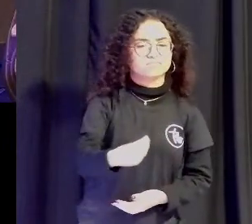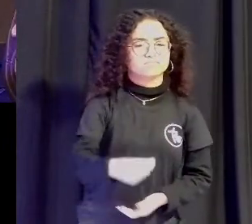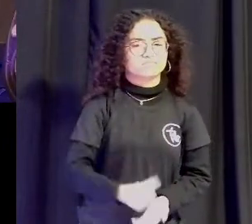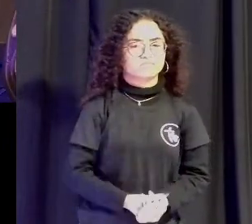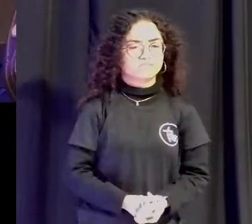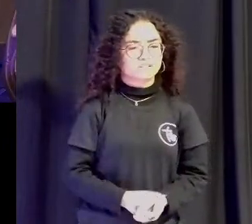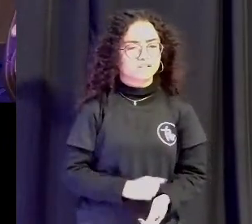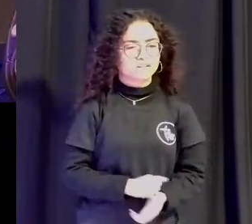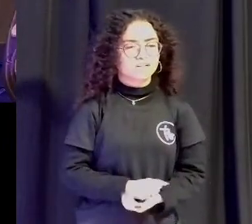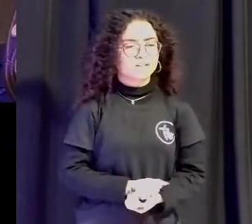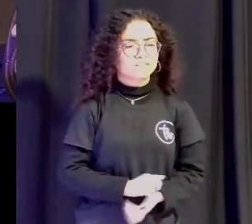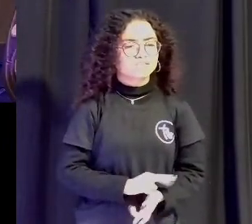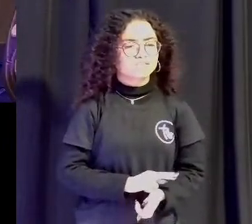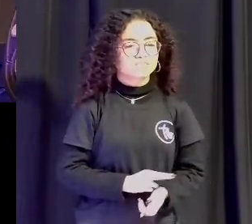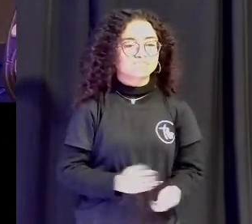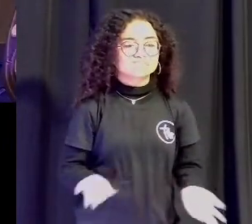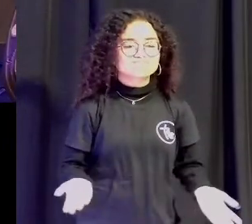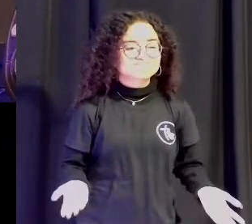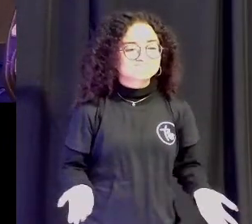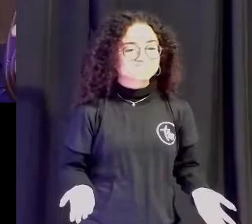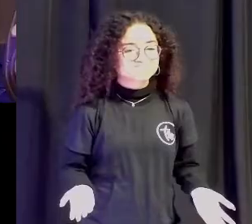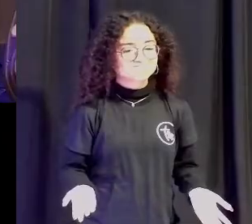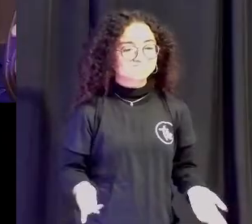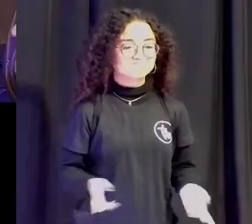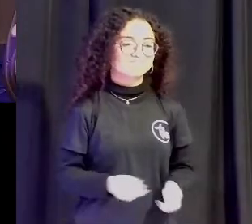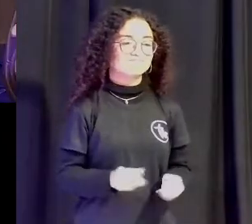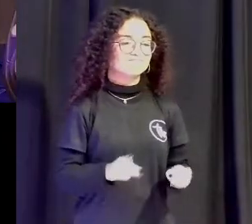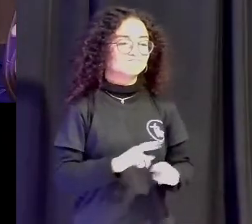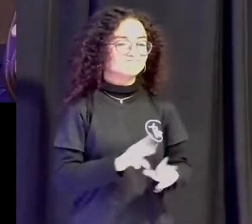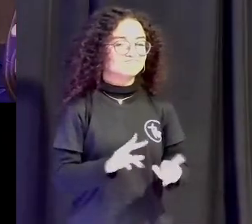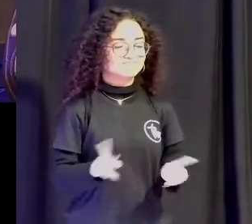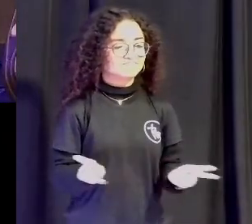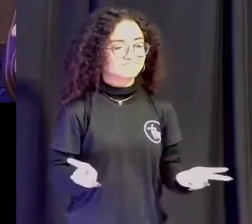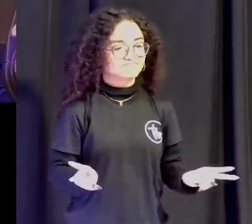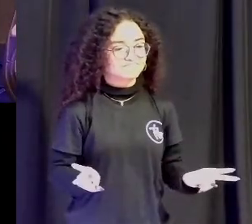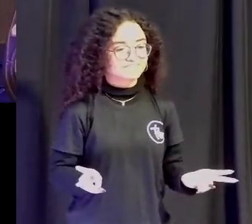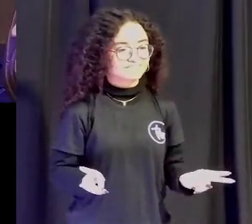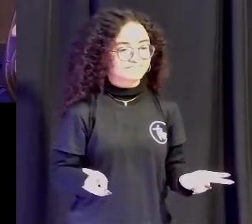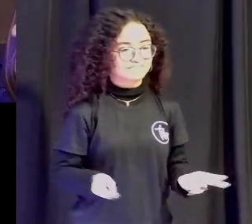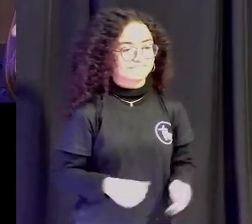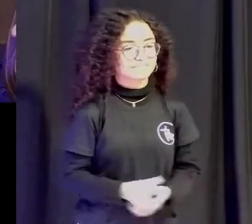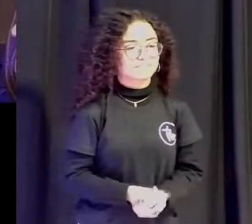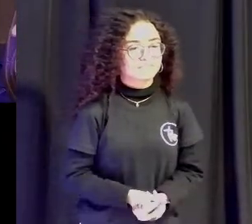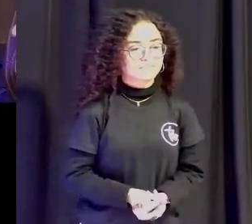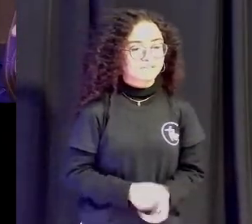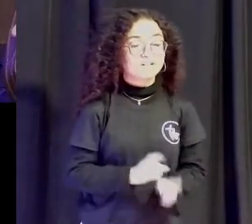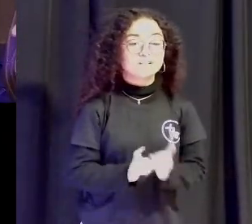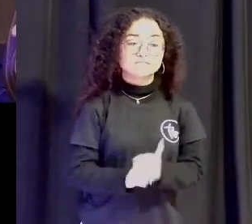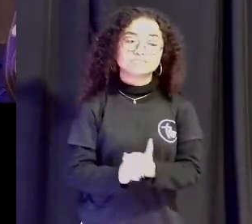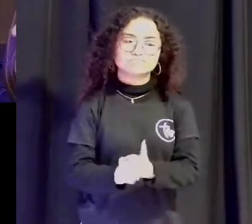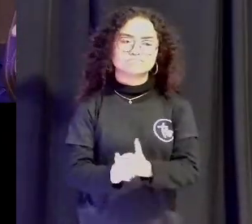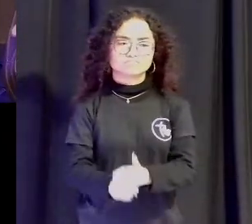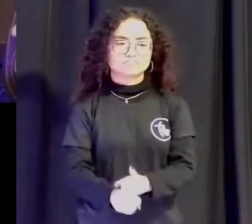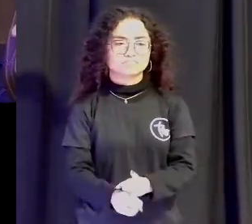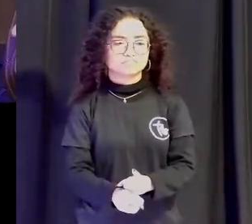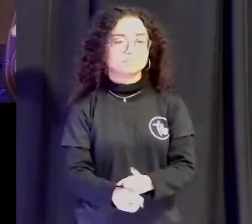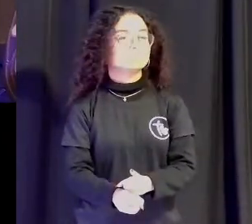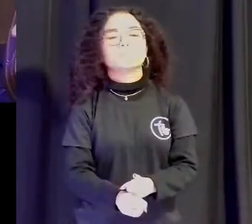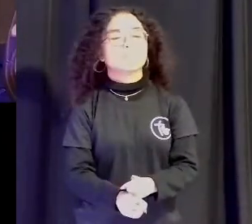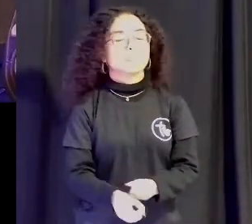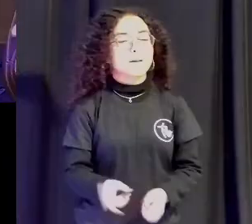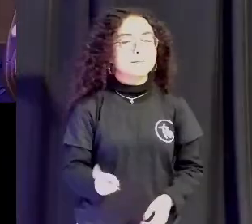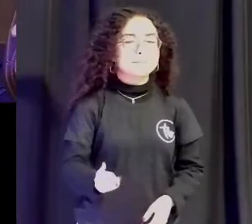Que diferença! Os mesmos discípulos agora